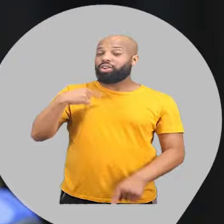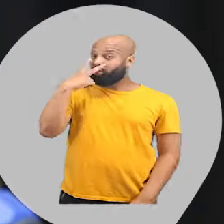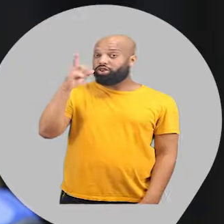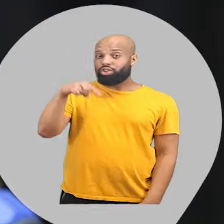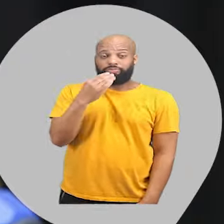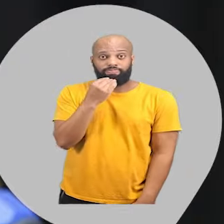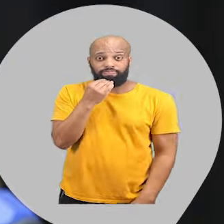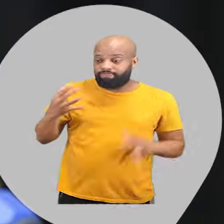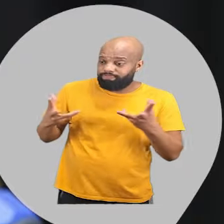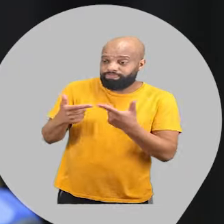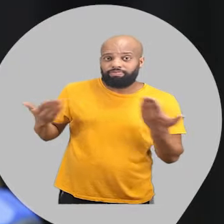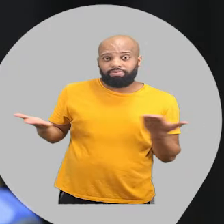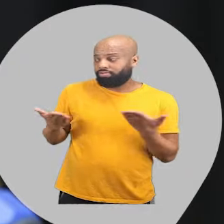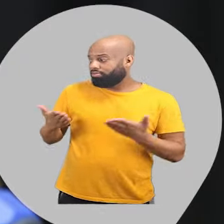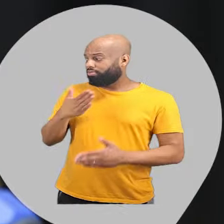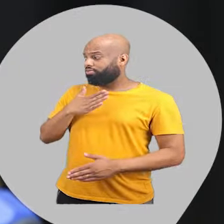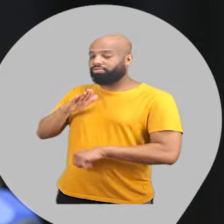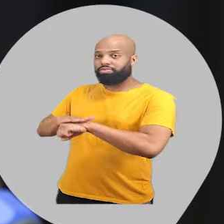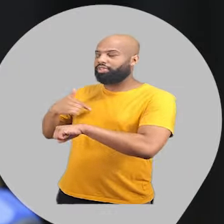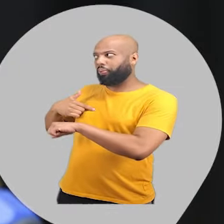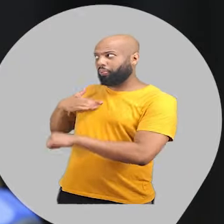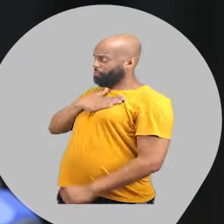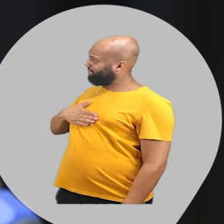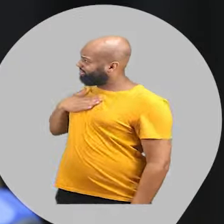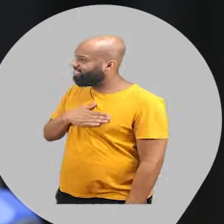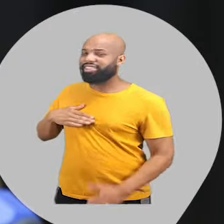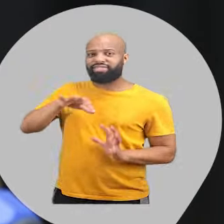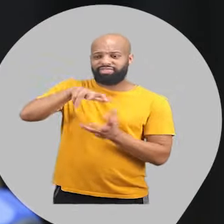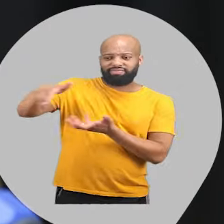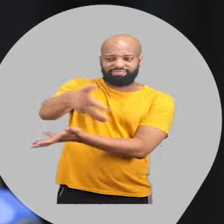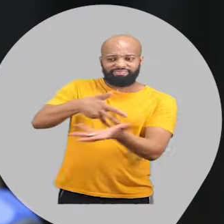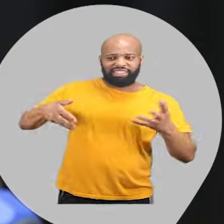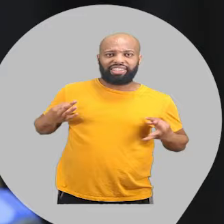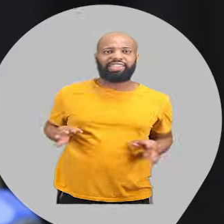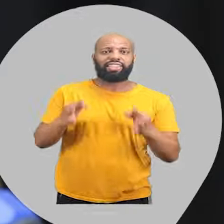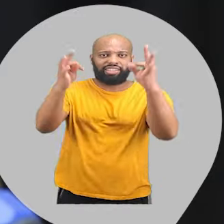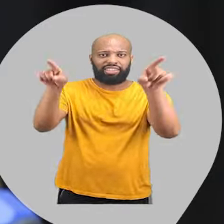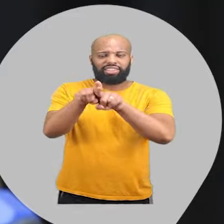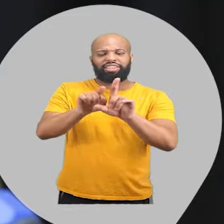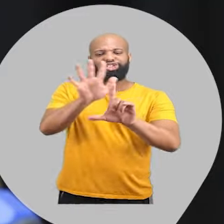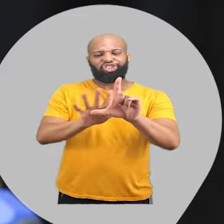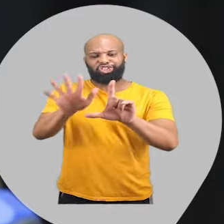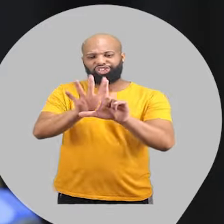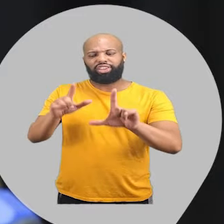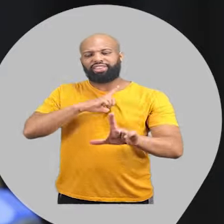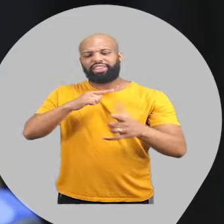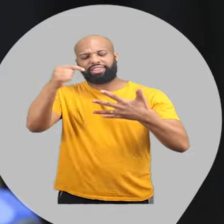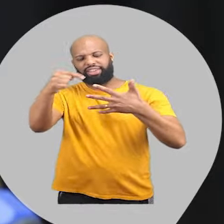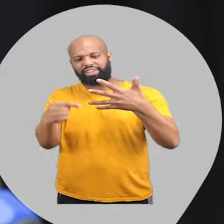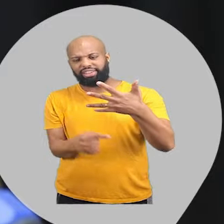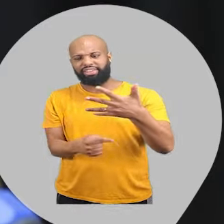acho que é uma super oportunidade para agora nesse gostei nesse mundo global de tecnologia digital e